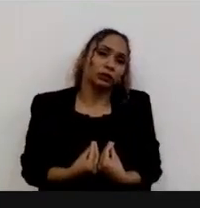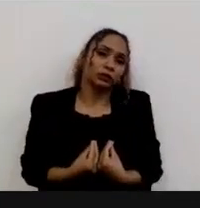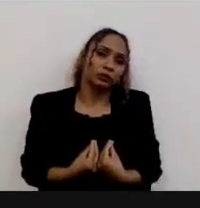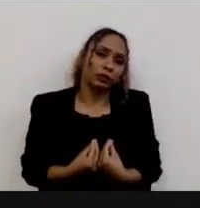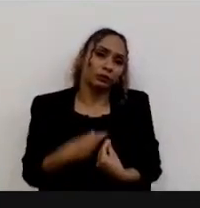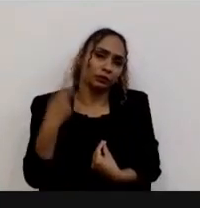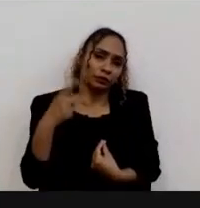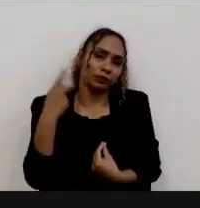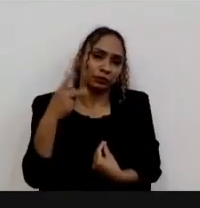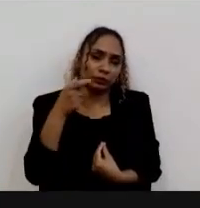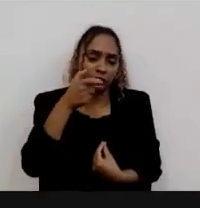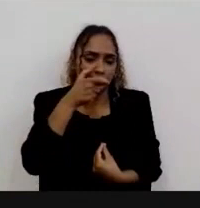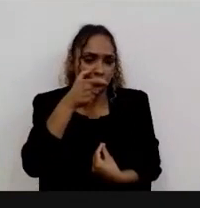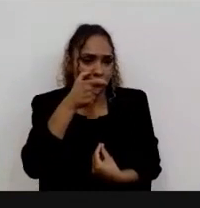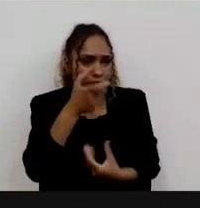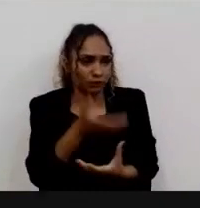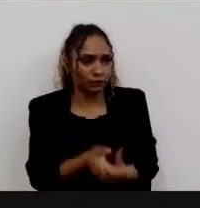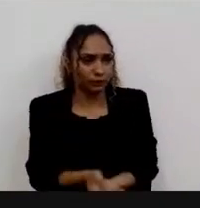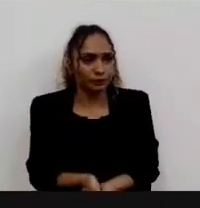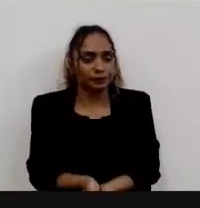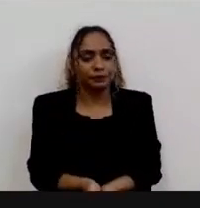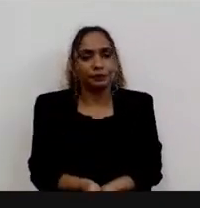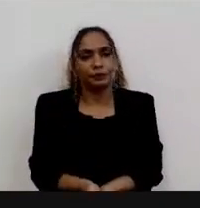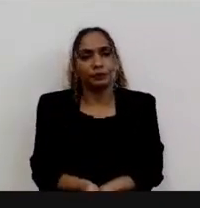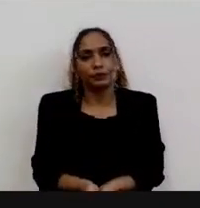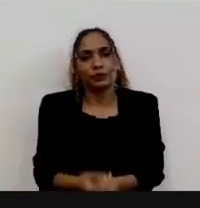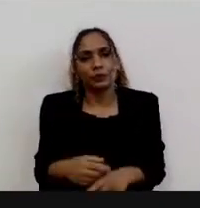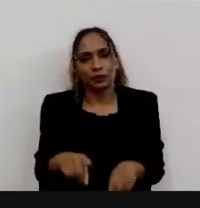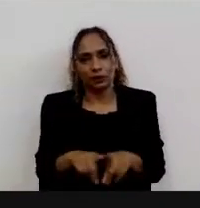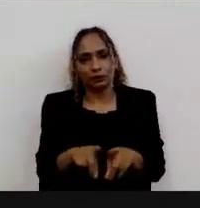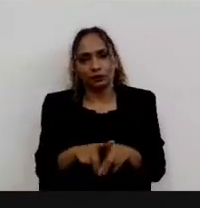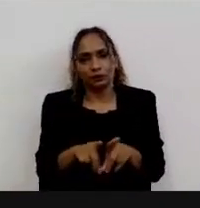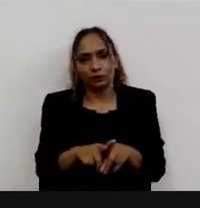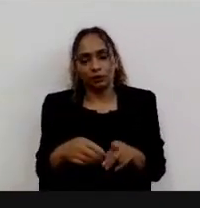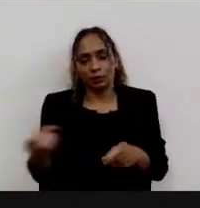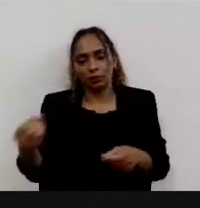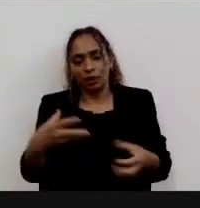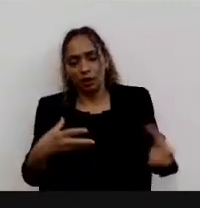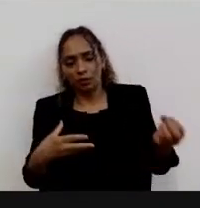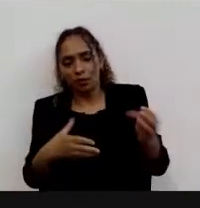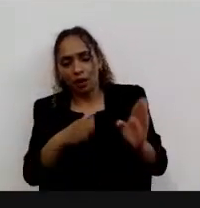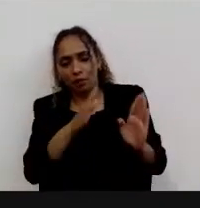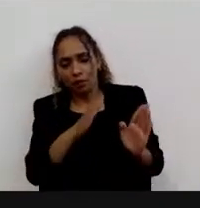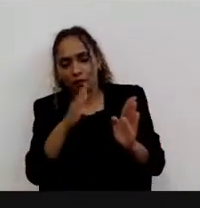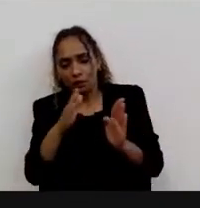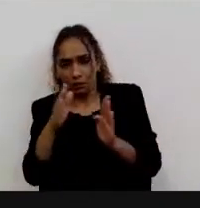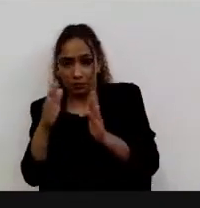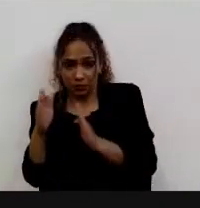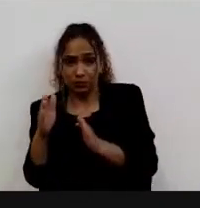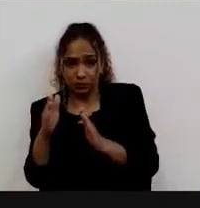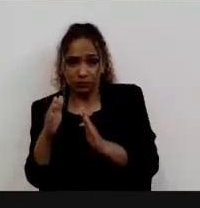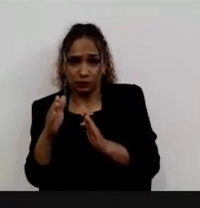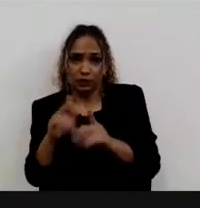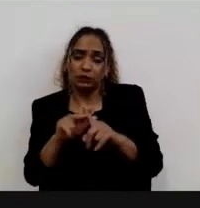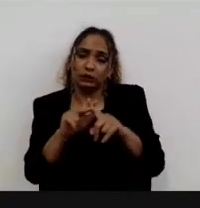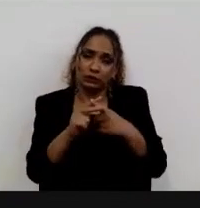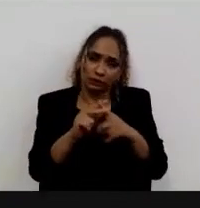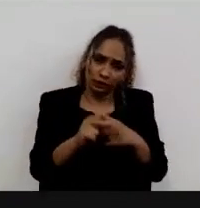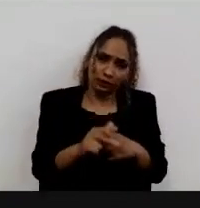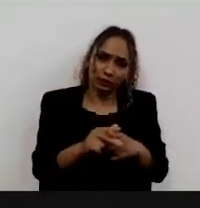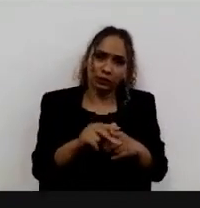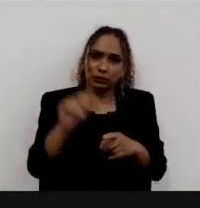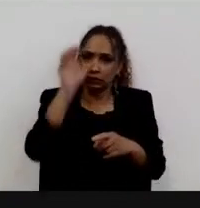parlamentar. Também oferecer uma atualização mais periódica e automática dessa ferramenta,